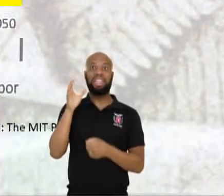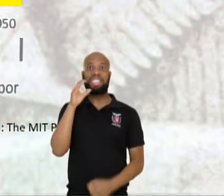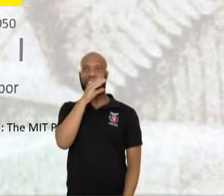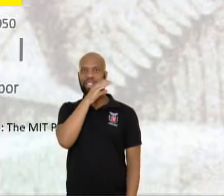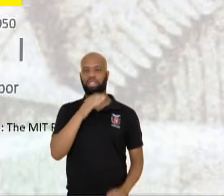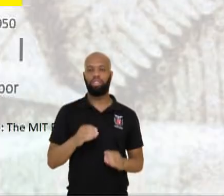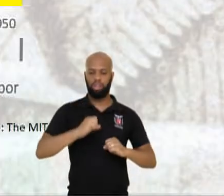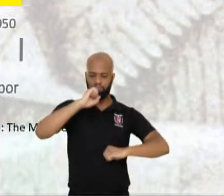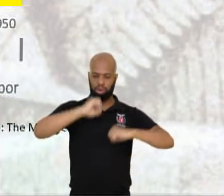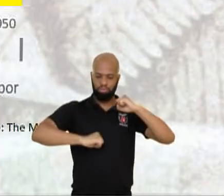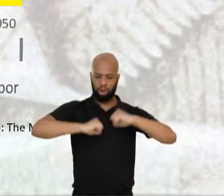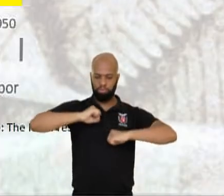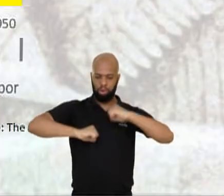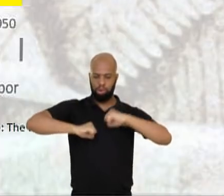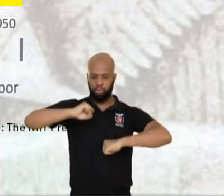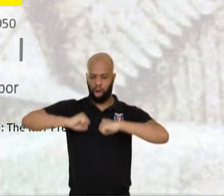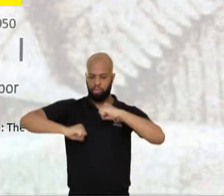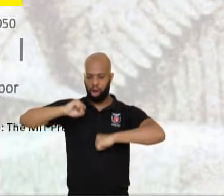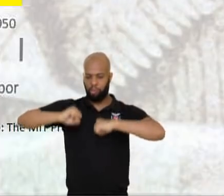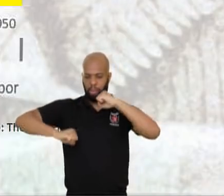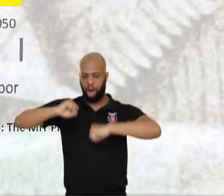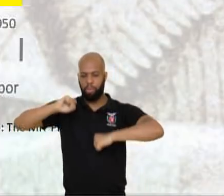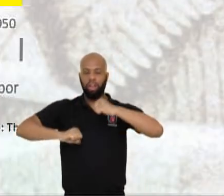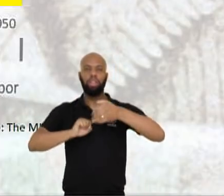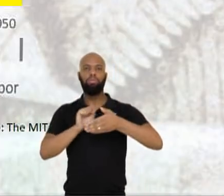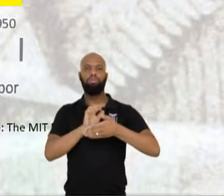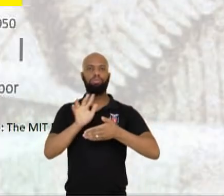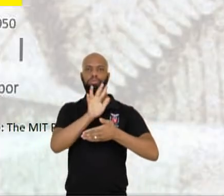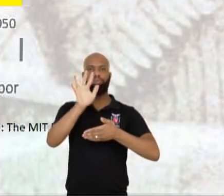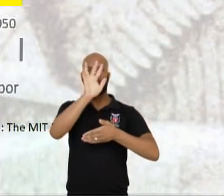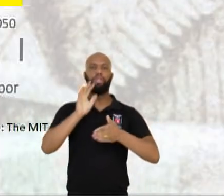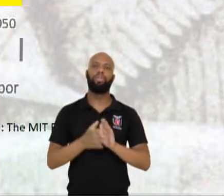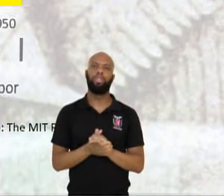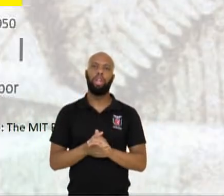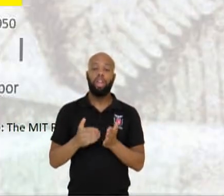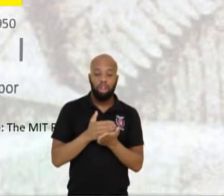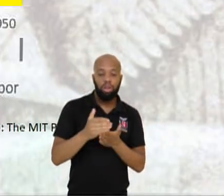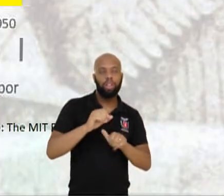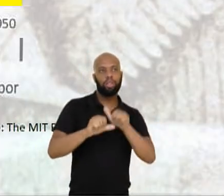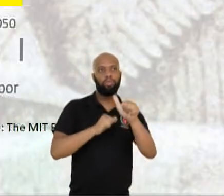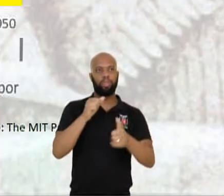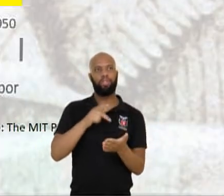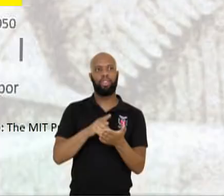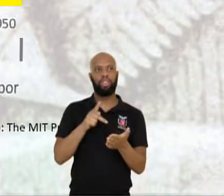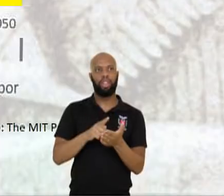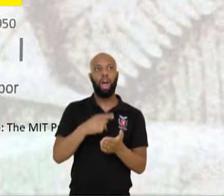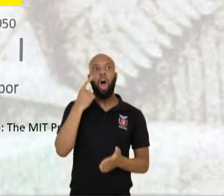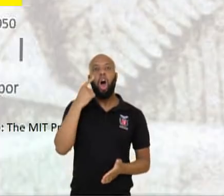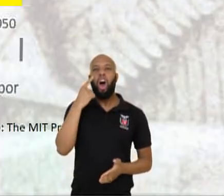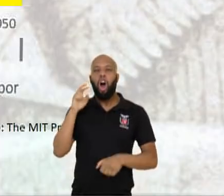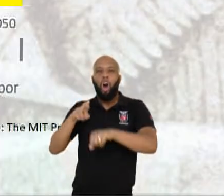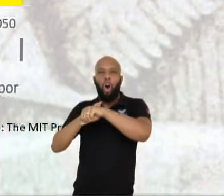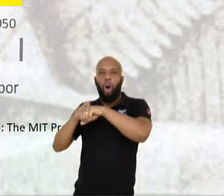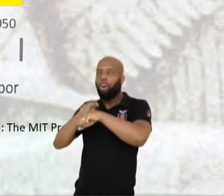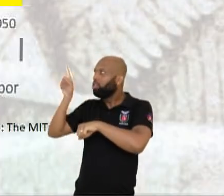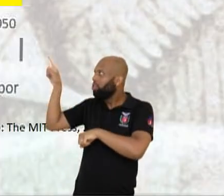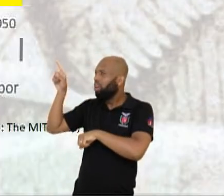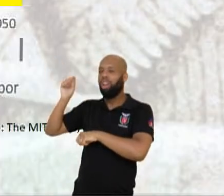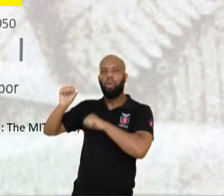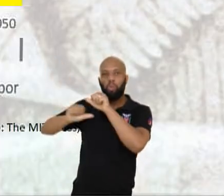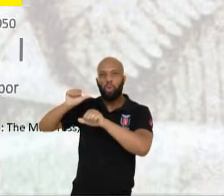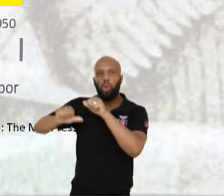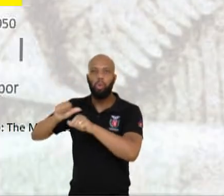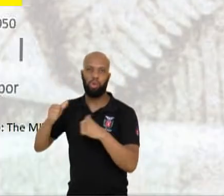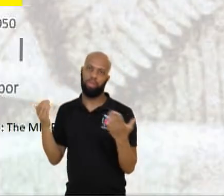das máquinas a vapor, aí sim começa a mudar de verdade. Olha só o próximo gráfico. Força humana diminuiu